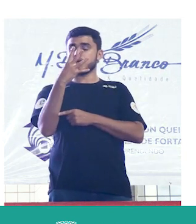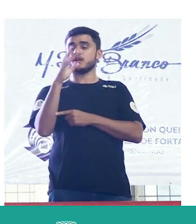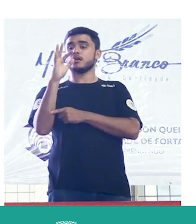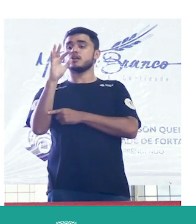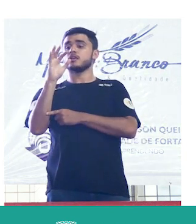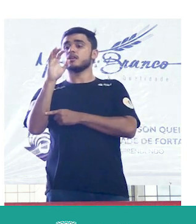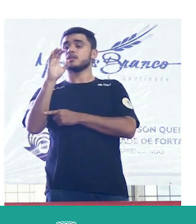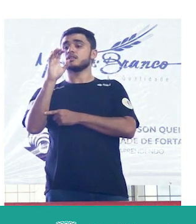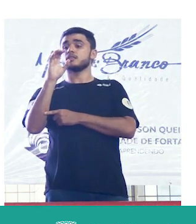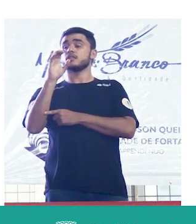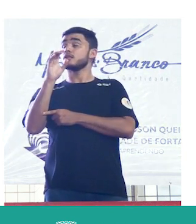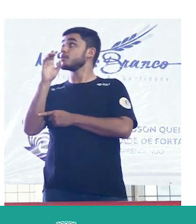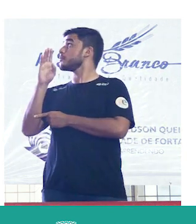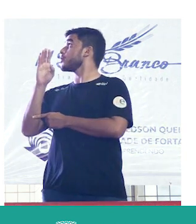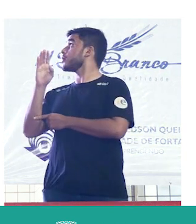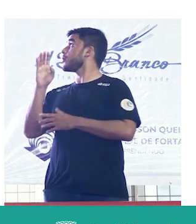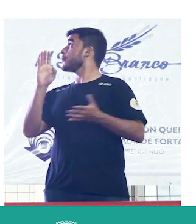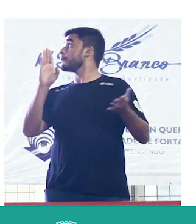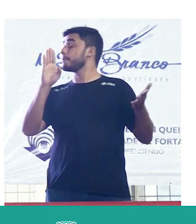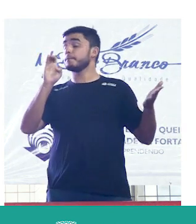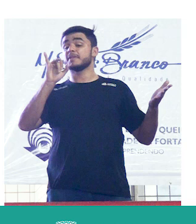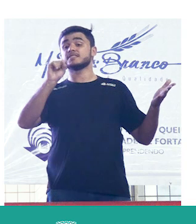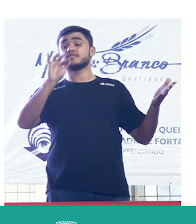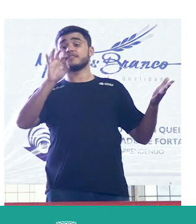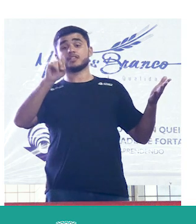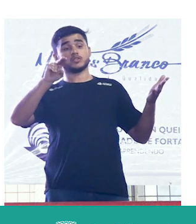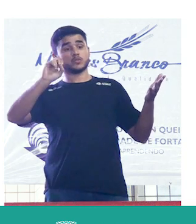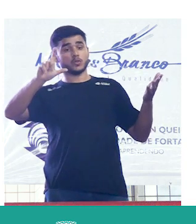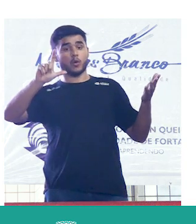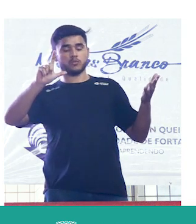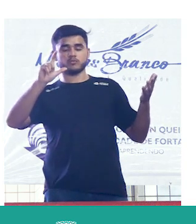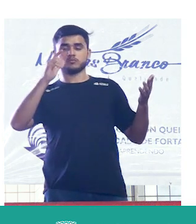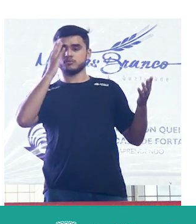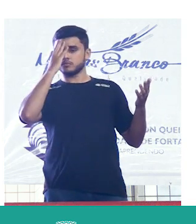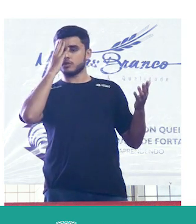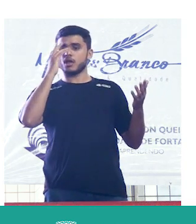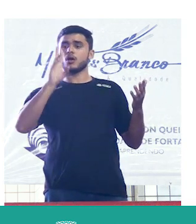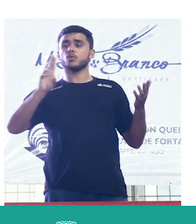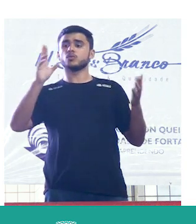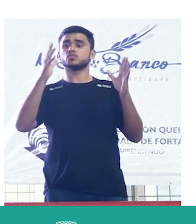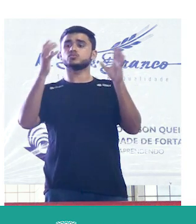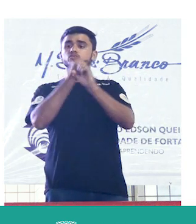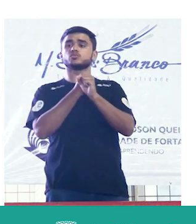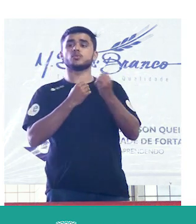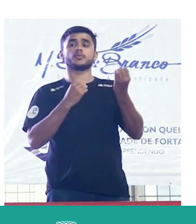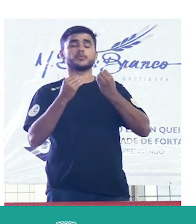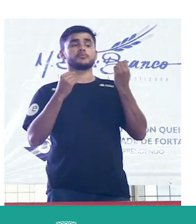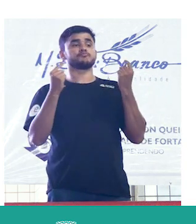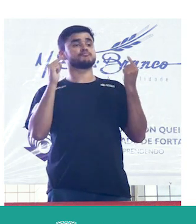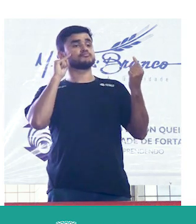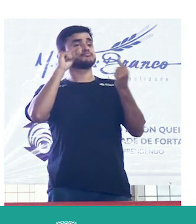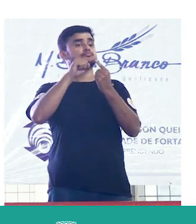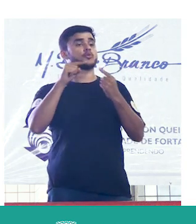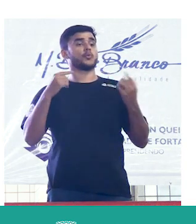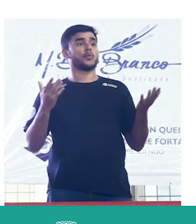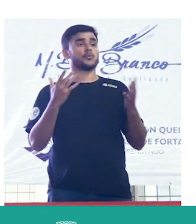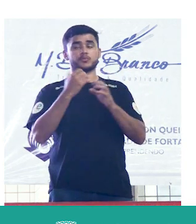A, de acordo com a reação descrita, o rendimento real do processo foi de...